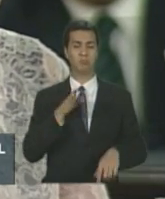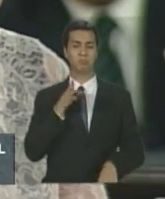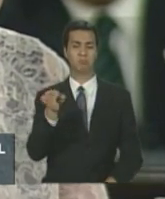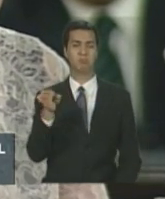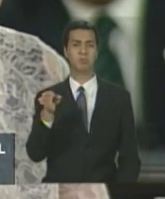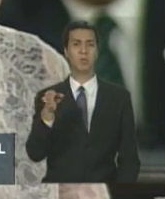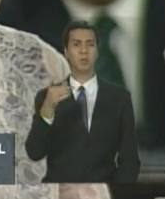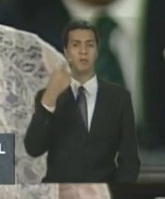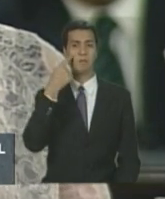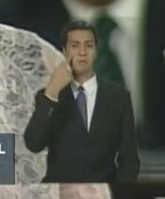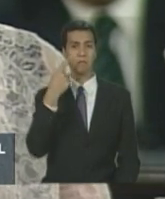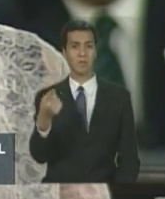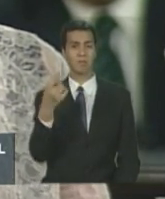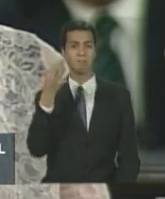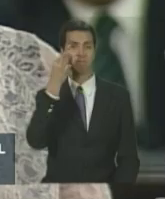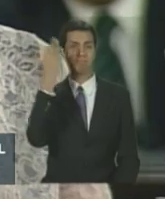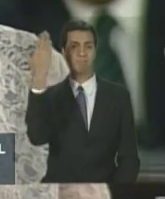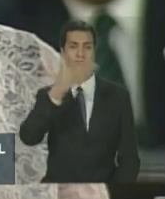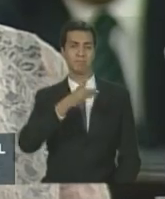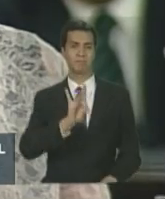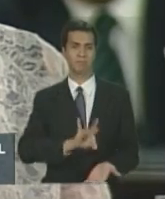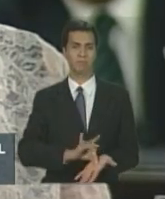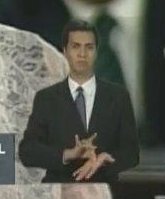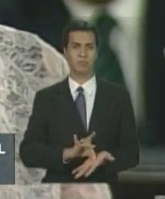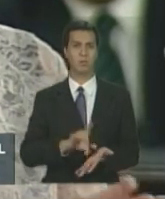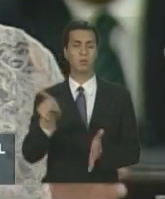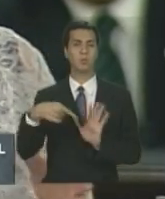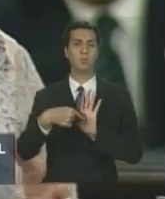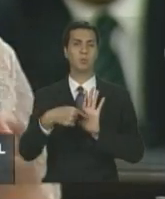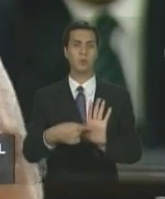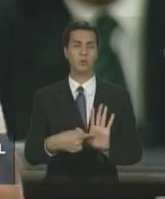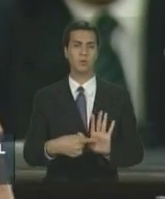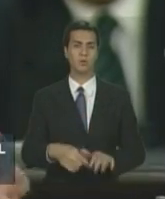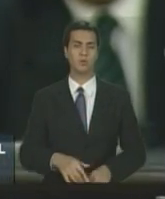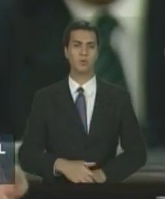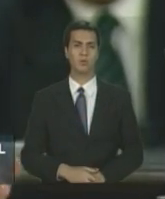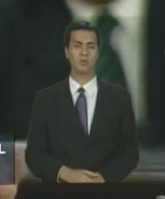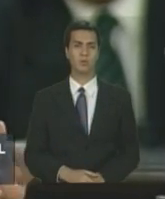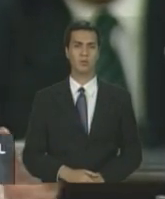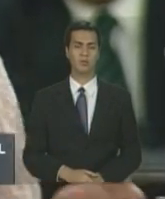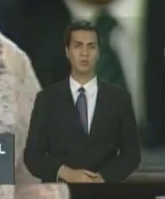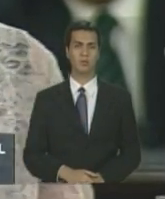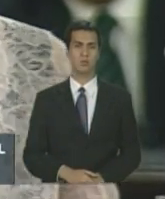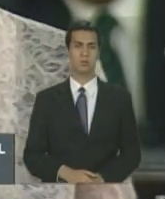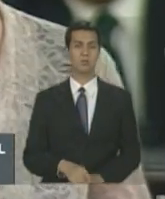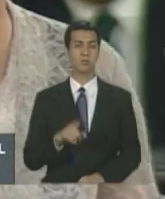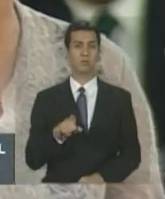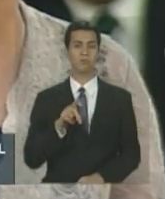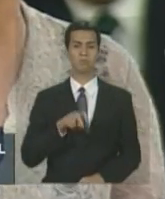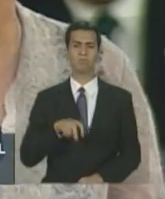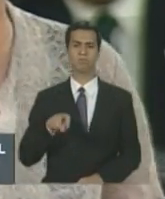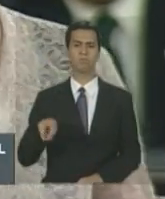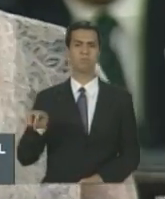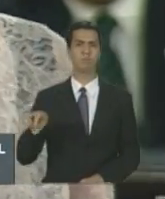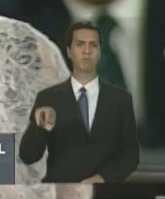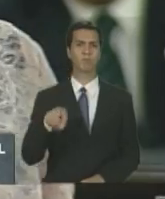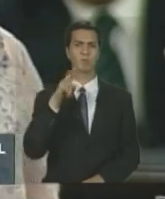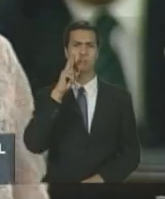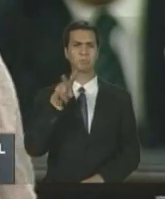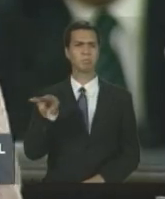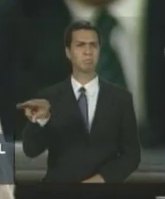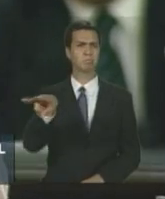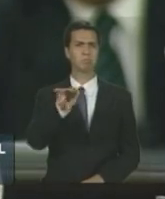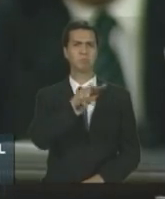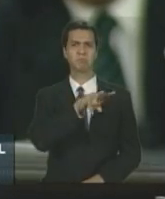vida, que mostra ele andando ali, salta aos nossos olhos,